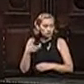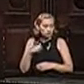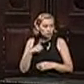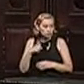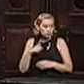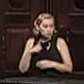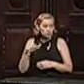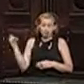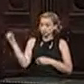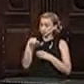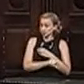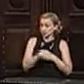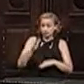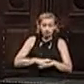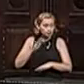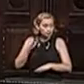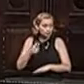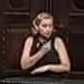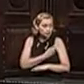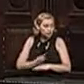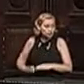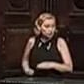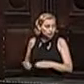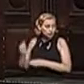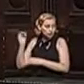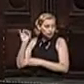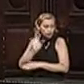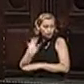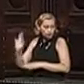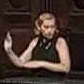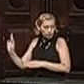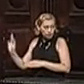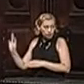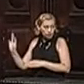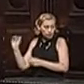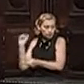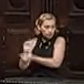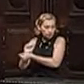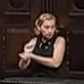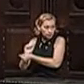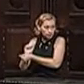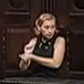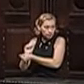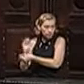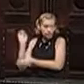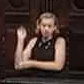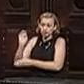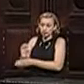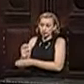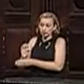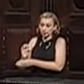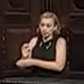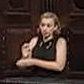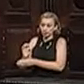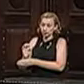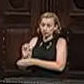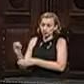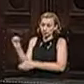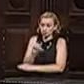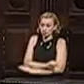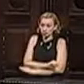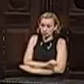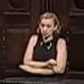governo federal paralisado, o governo do Estado quebrado e o município do Rio de Janeiro entrando em colapso